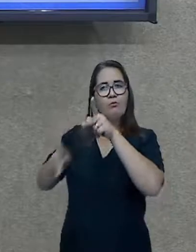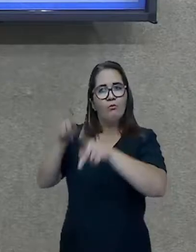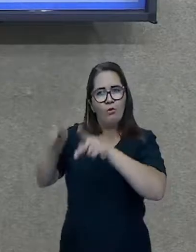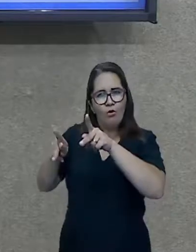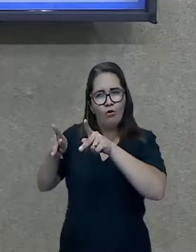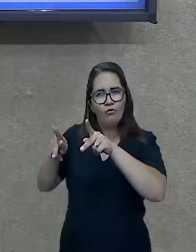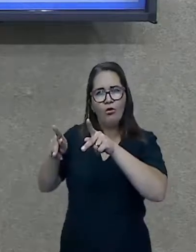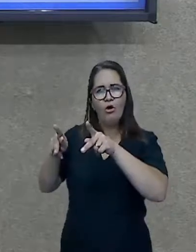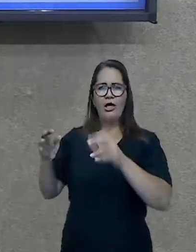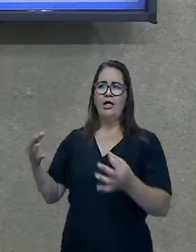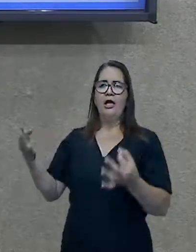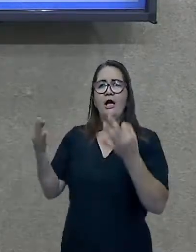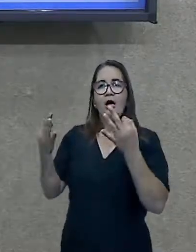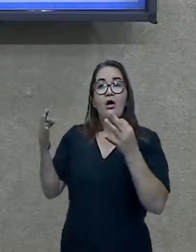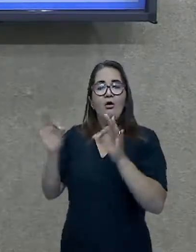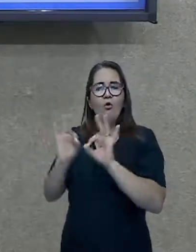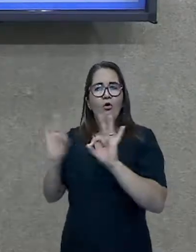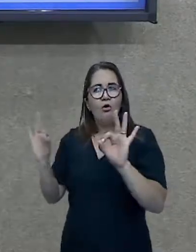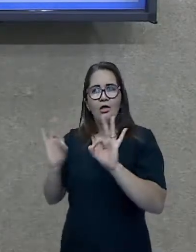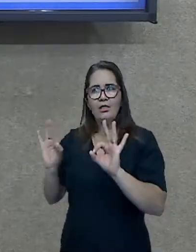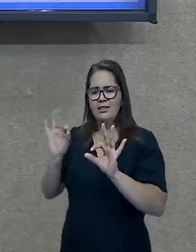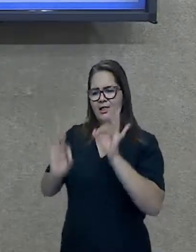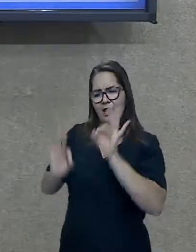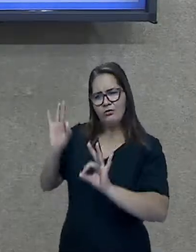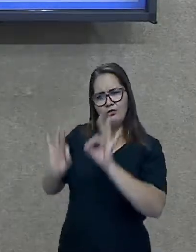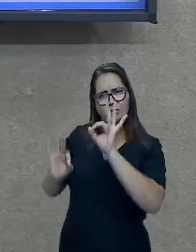povo organizado politicamente.